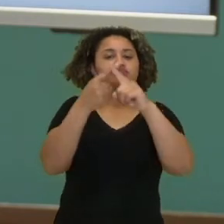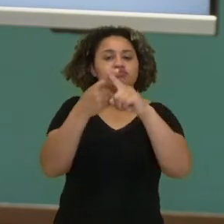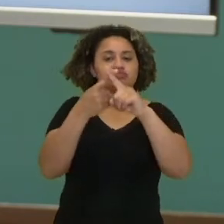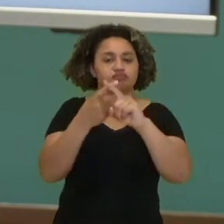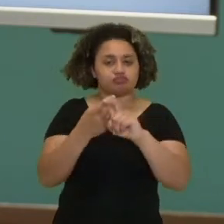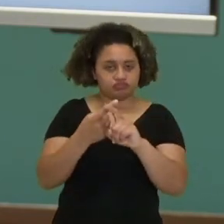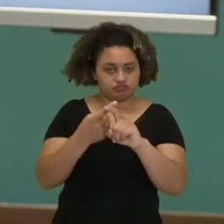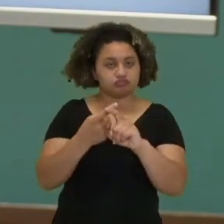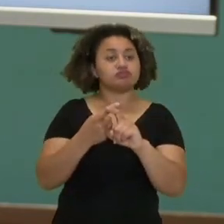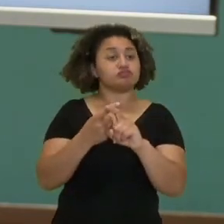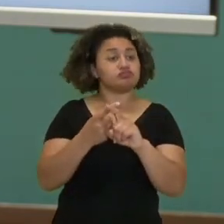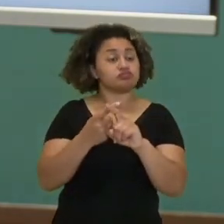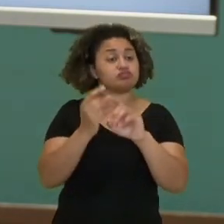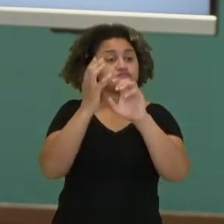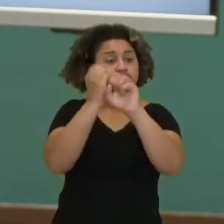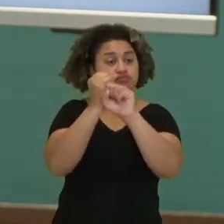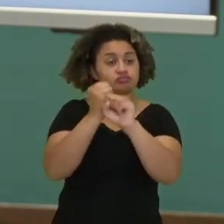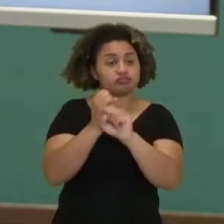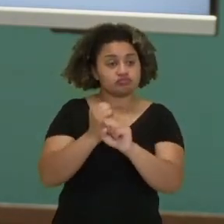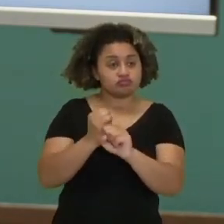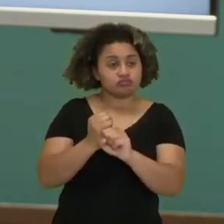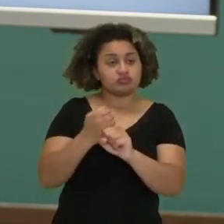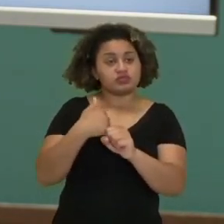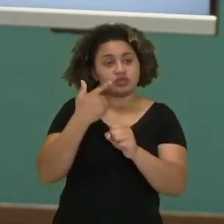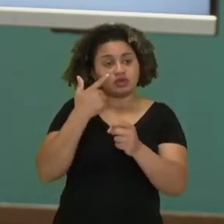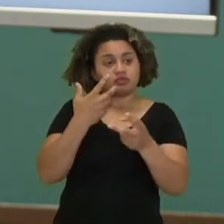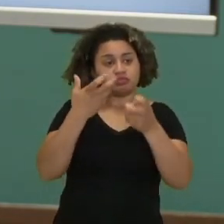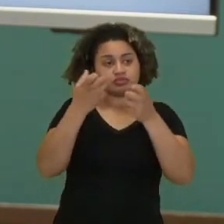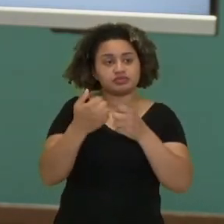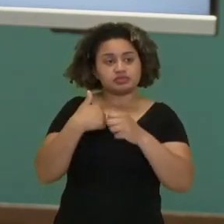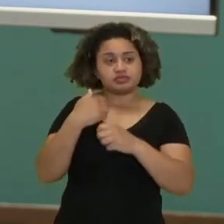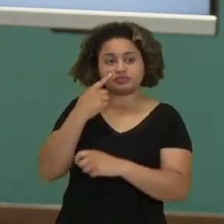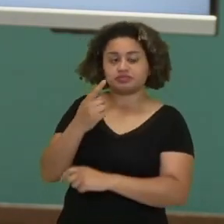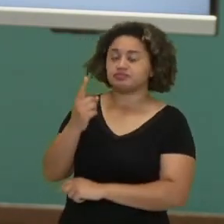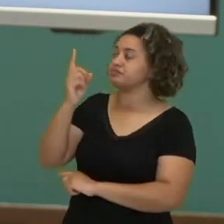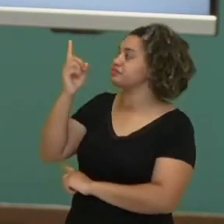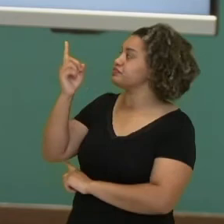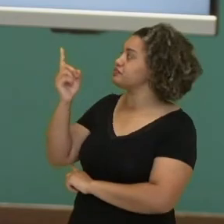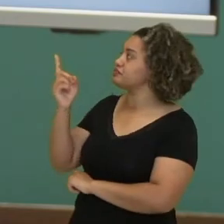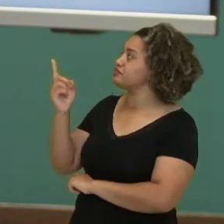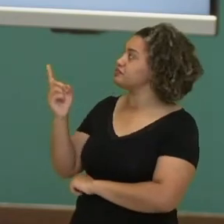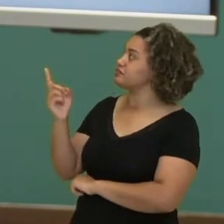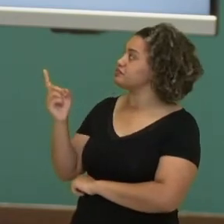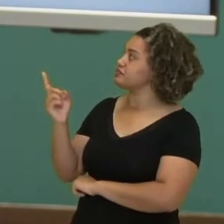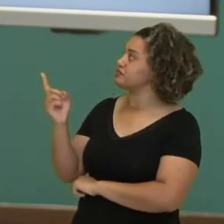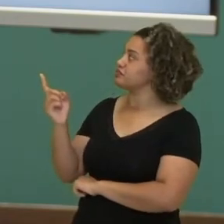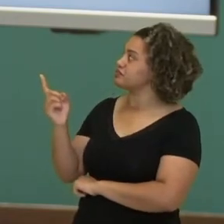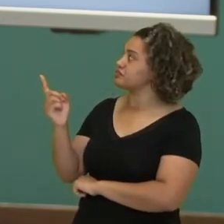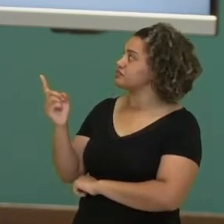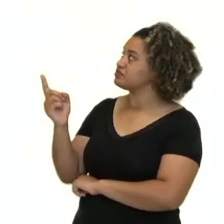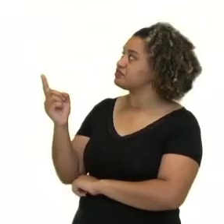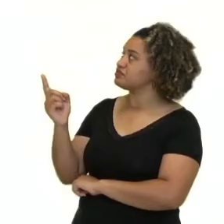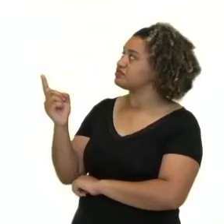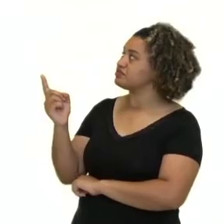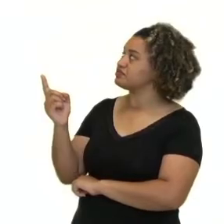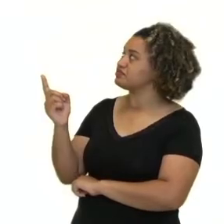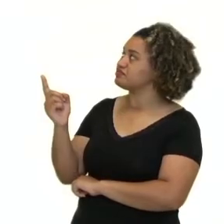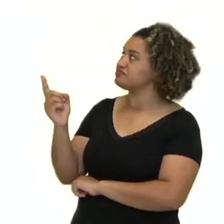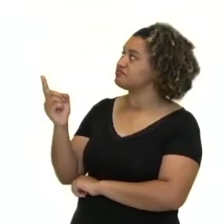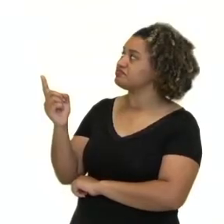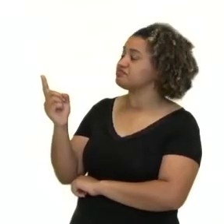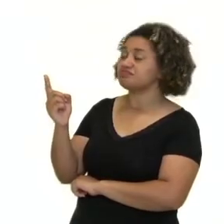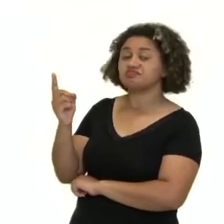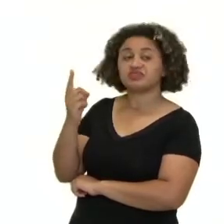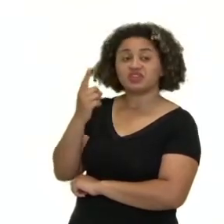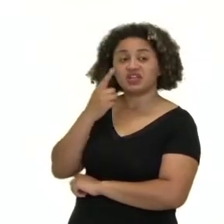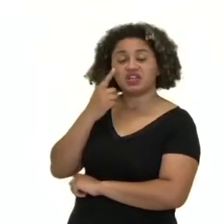a multiplicação cruzada entre essas duas razões. 100 vezes x, 100x, que é igual a